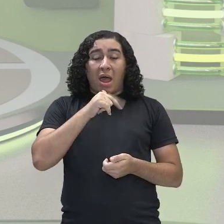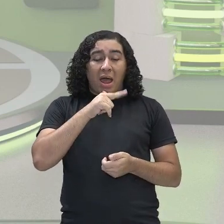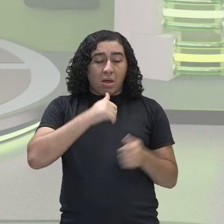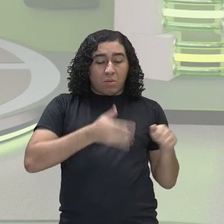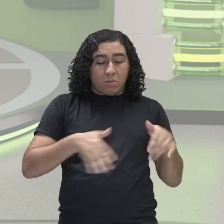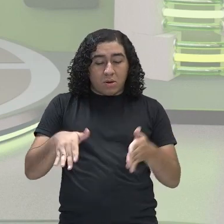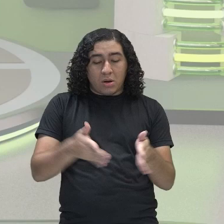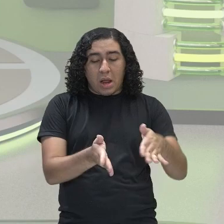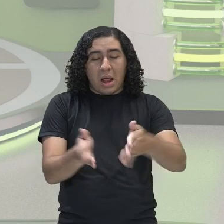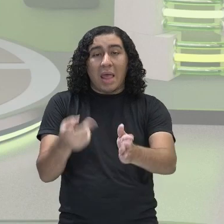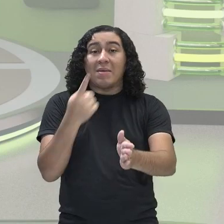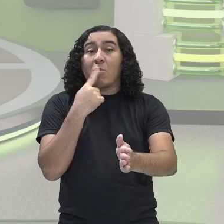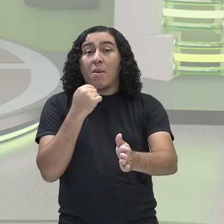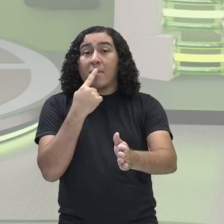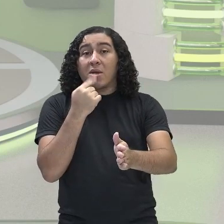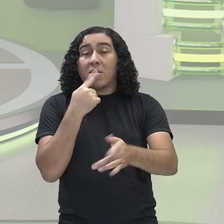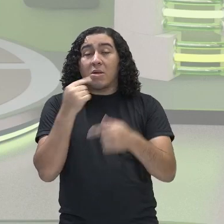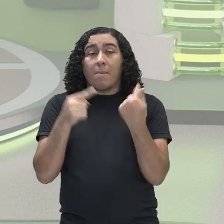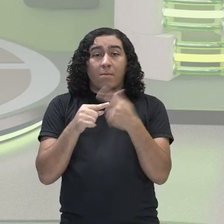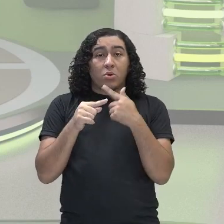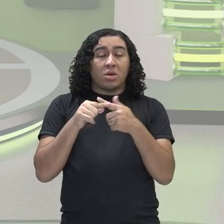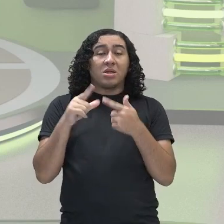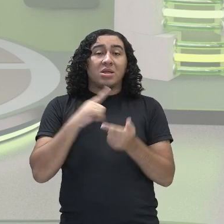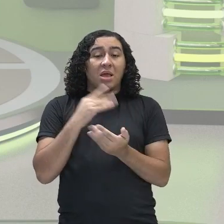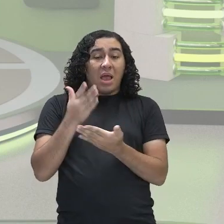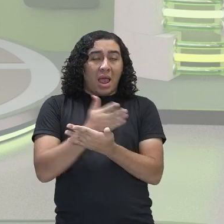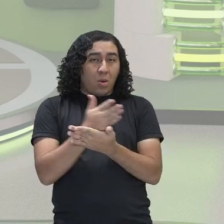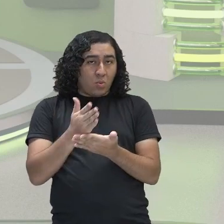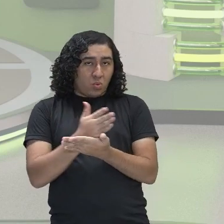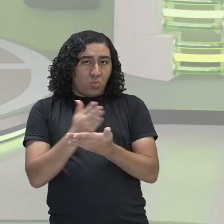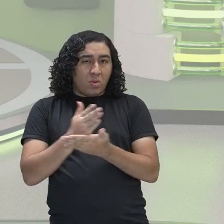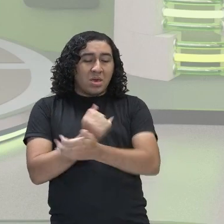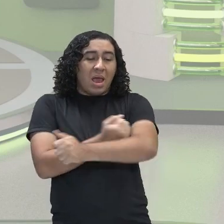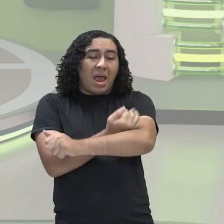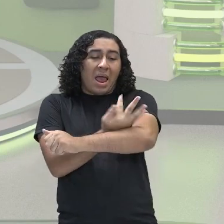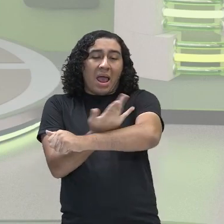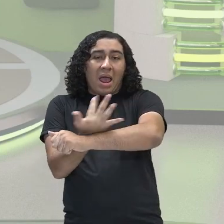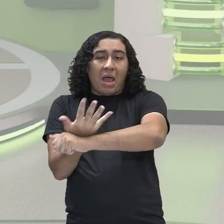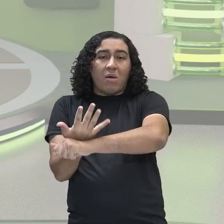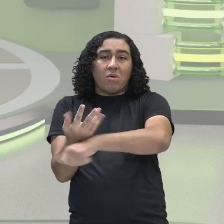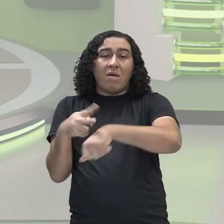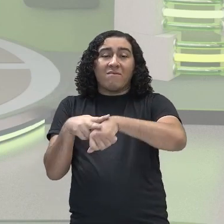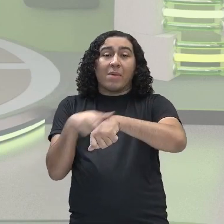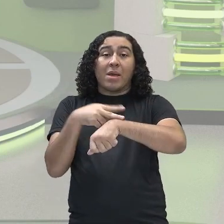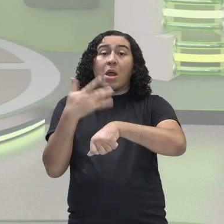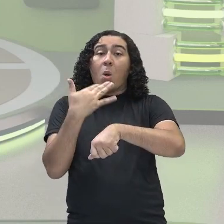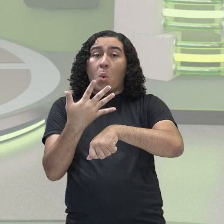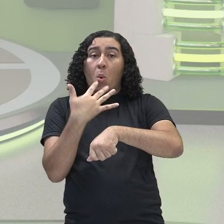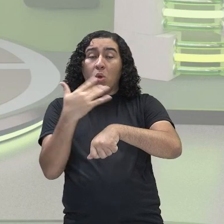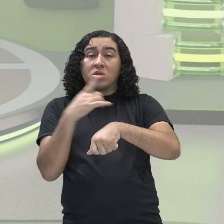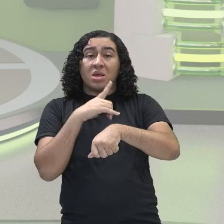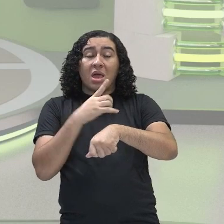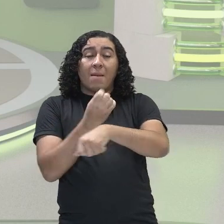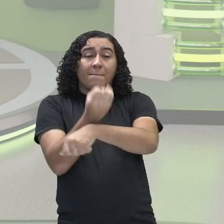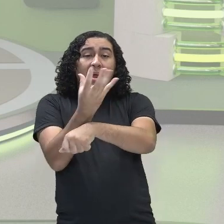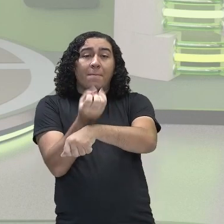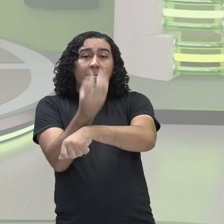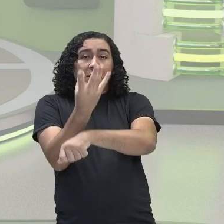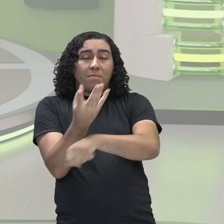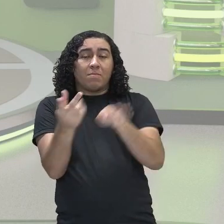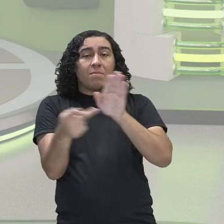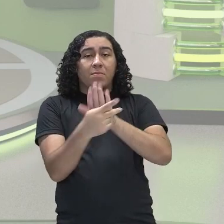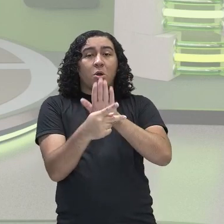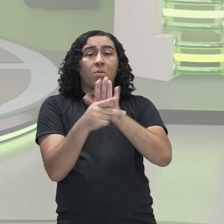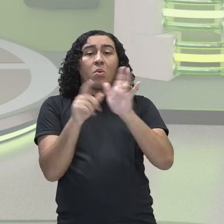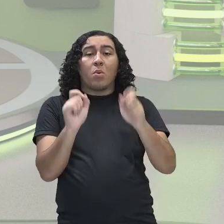é ocasionada ali pela proliferação de algumas algas que vão emitir, né, que vão despejar ali naquele